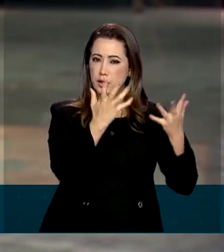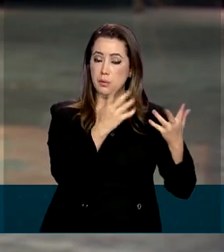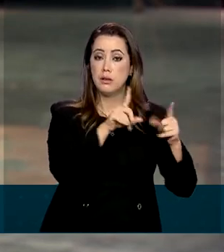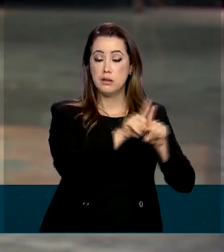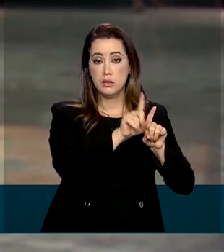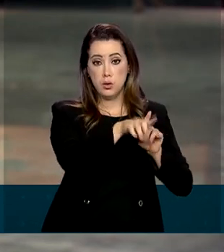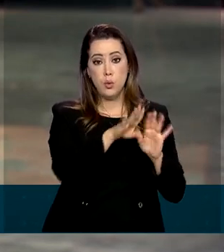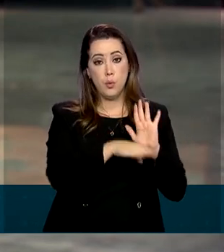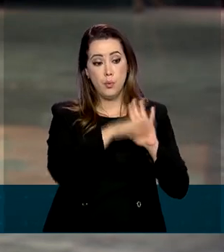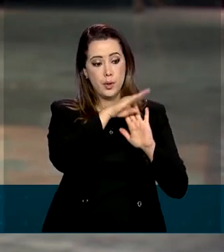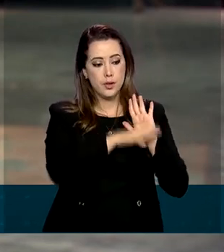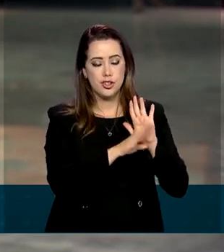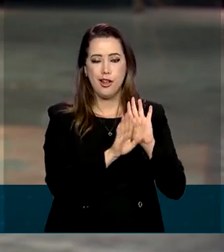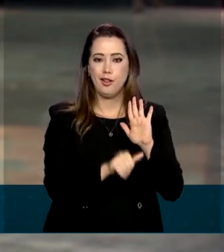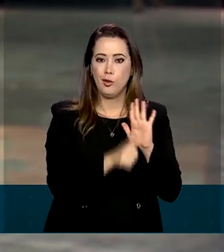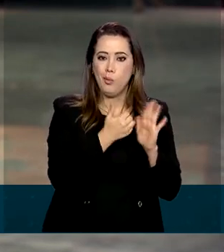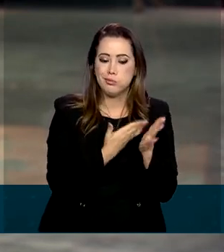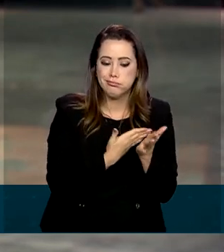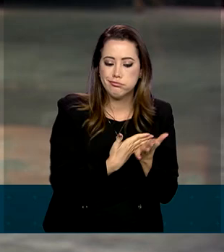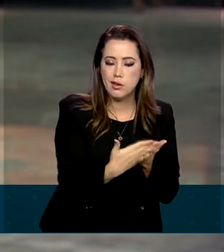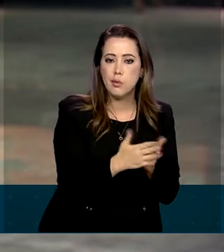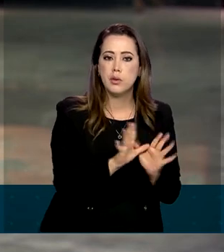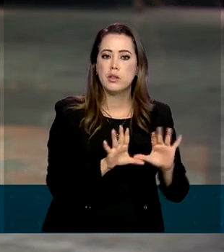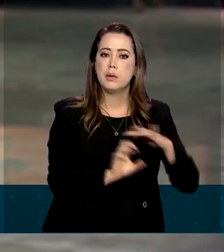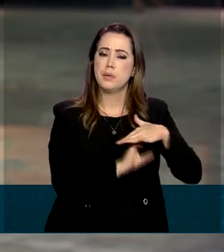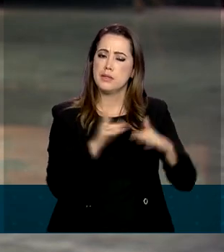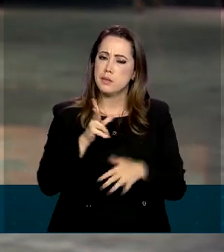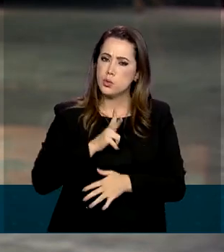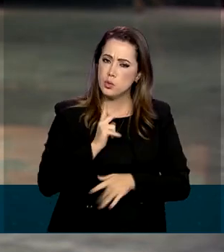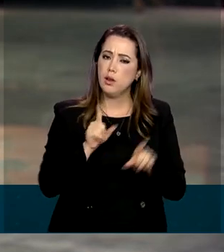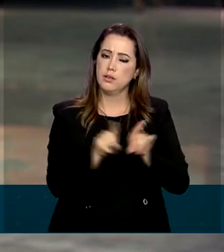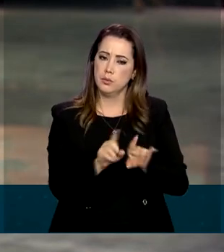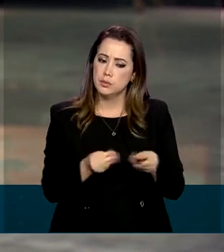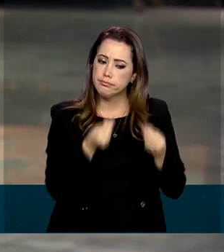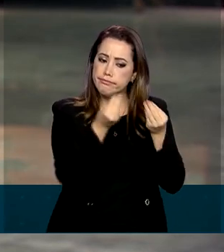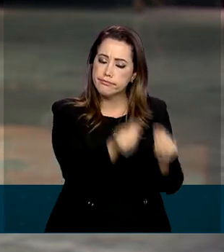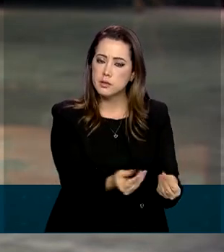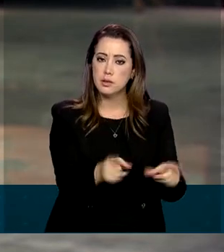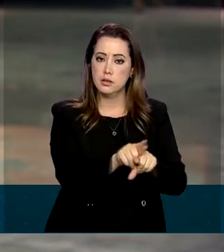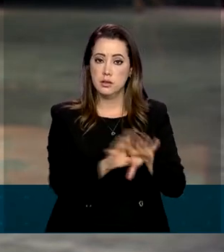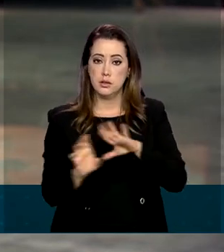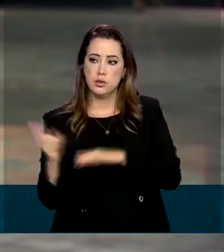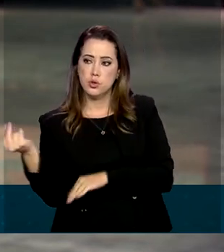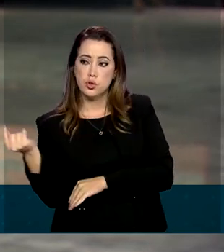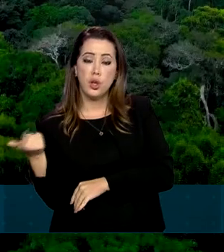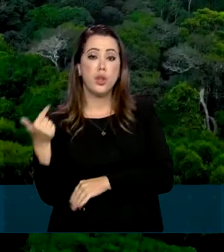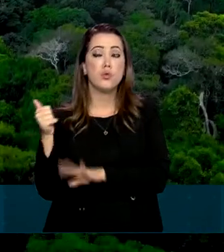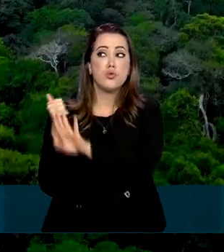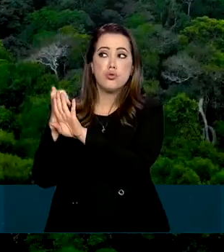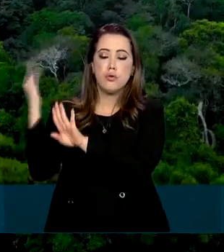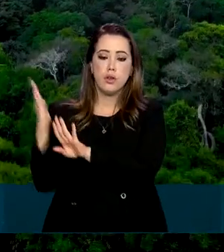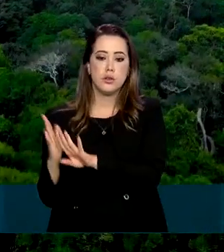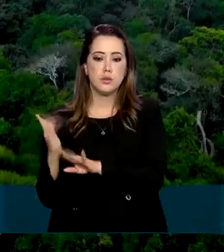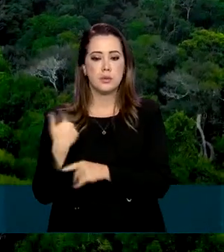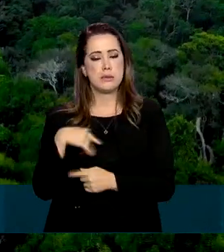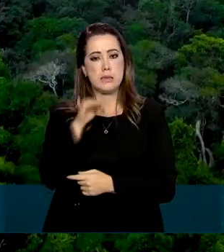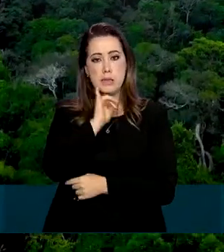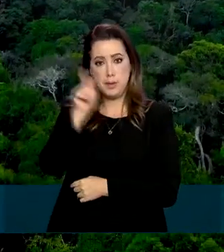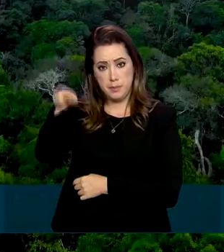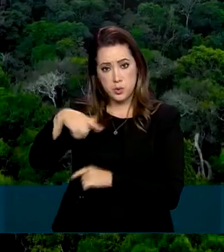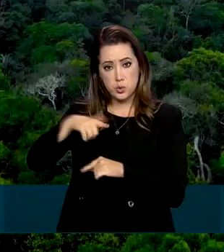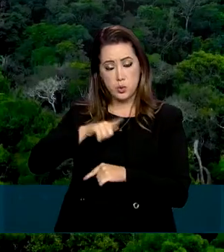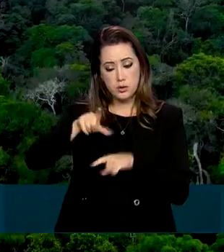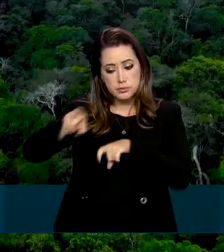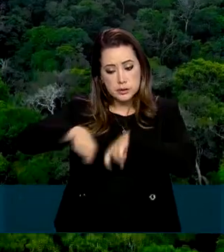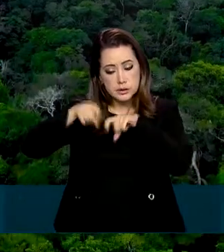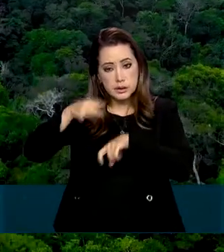terá participação do setor privado e vai contar ainda com recursos internacionais. O proprietário de terra que